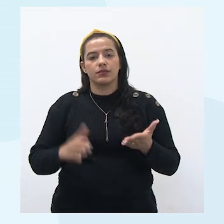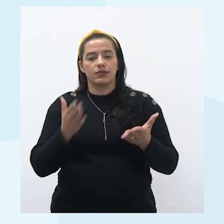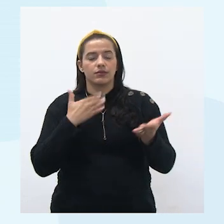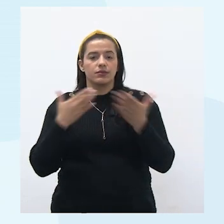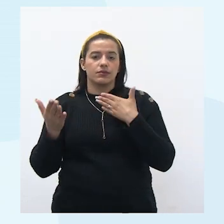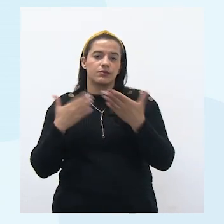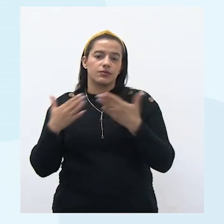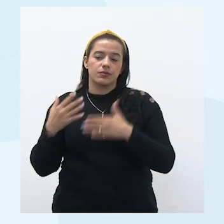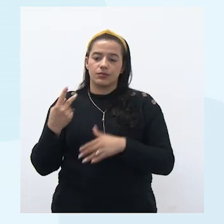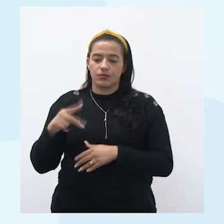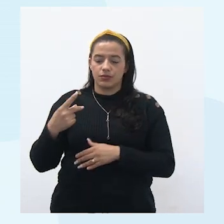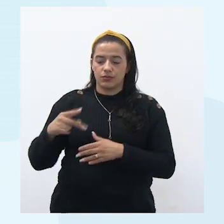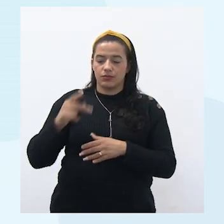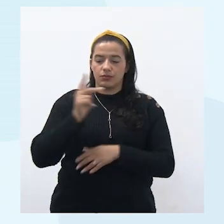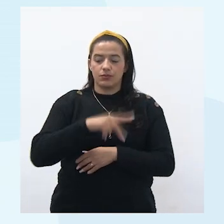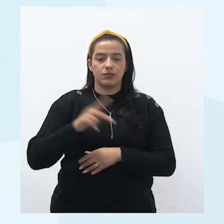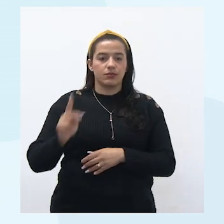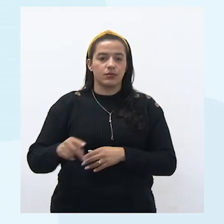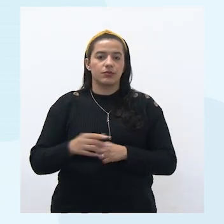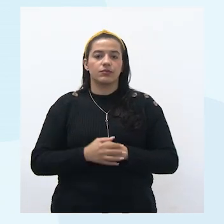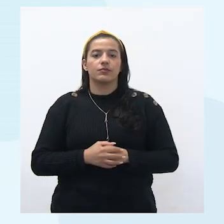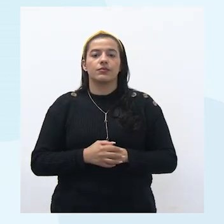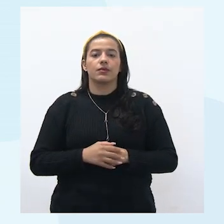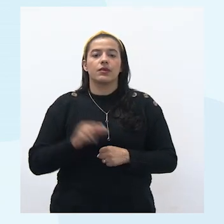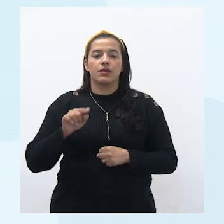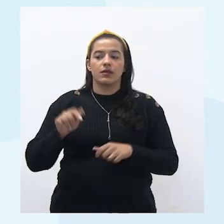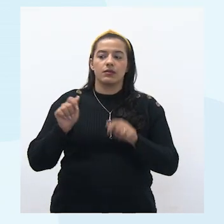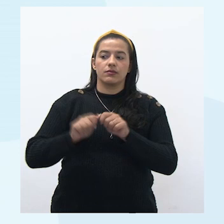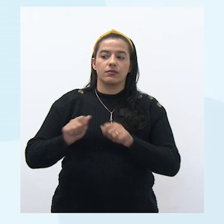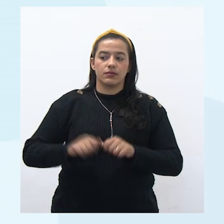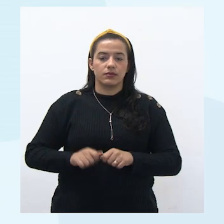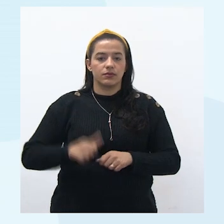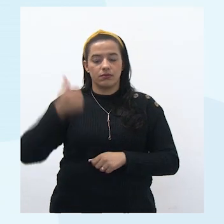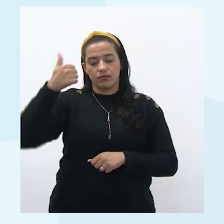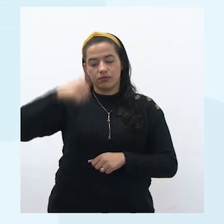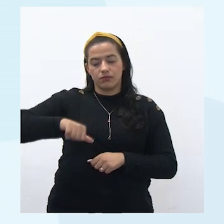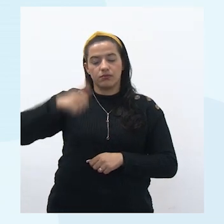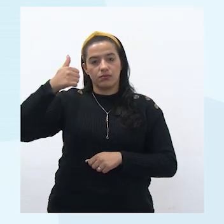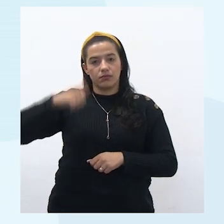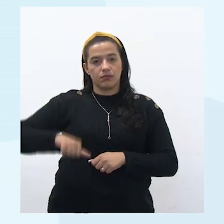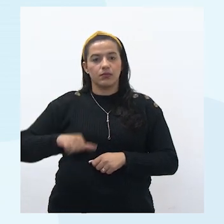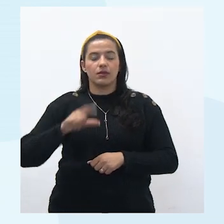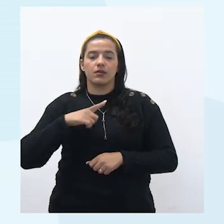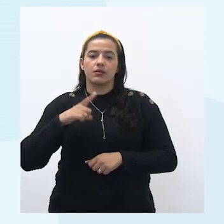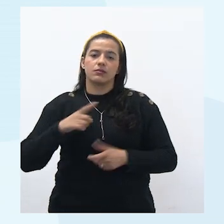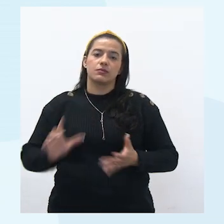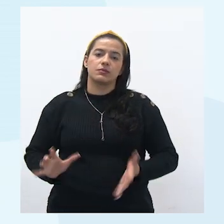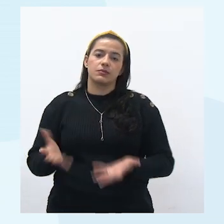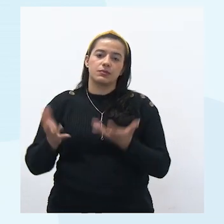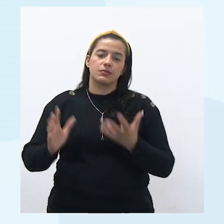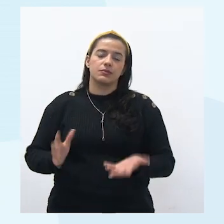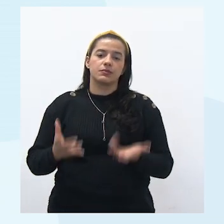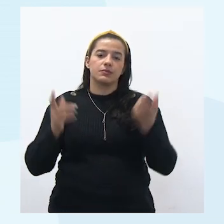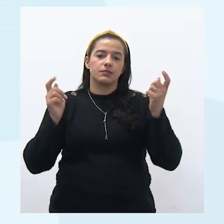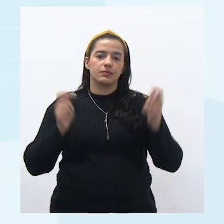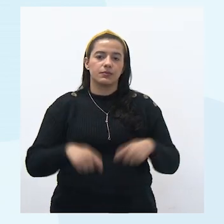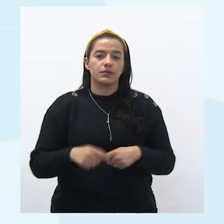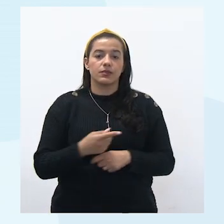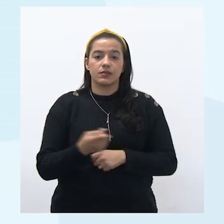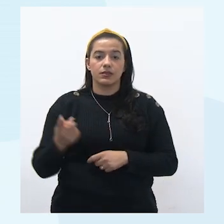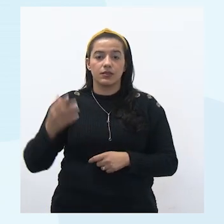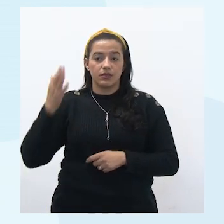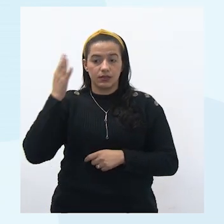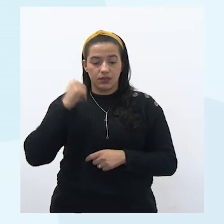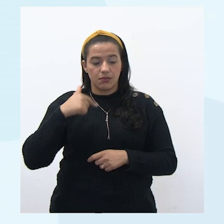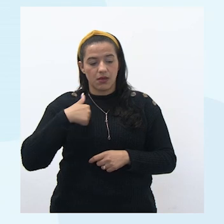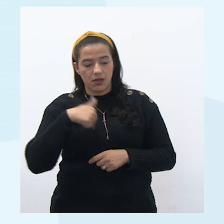com o seu professor. Então, esse fazer essa autoavaliação, ela estimula que ele também fala, professor, sabe que eu fui